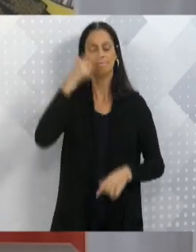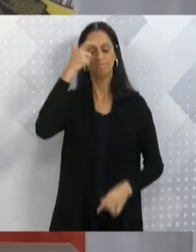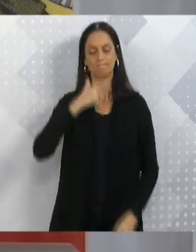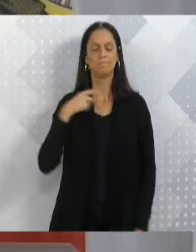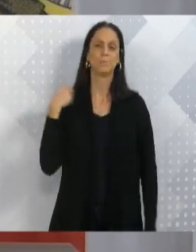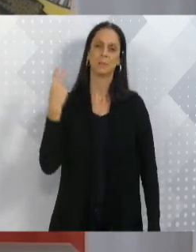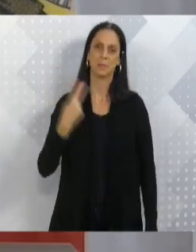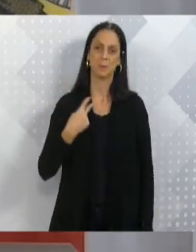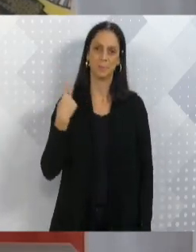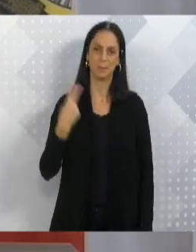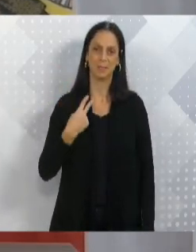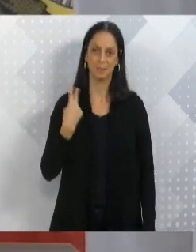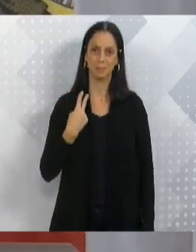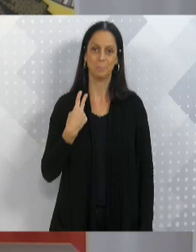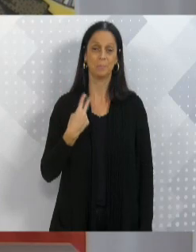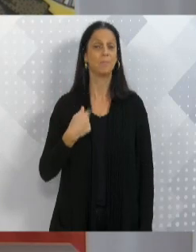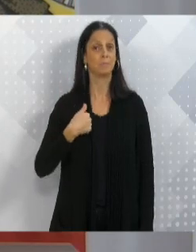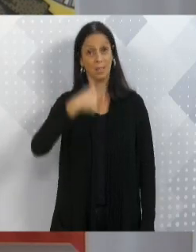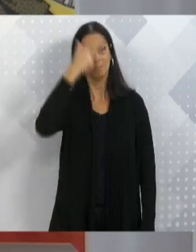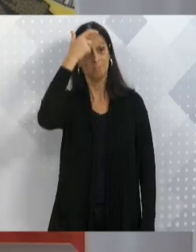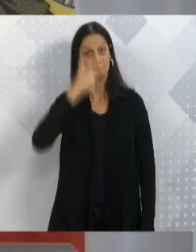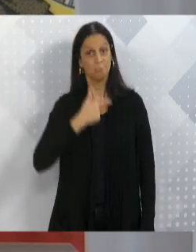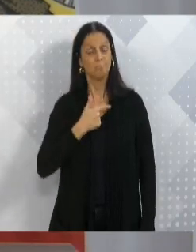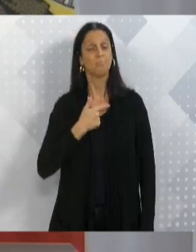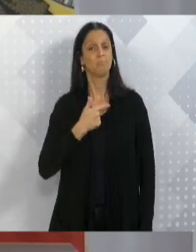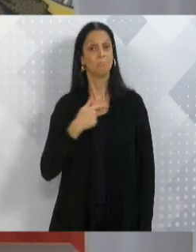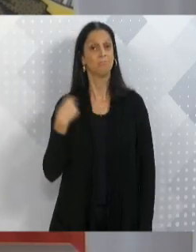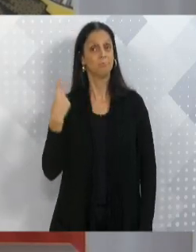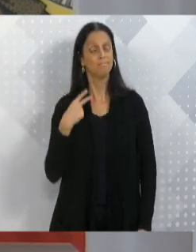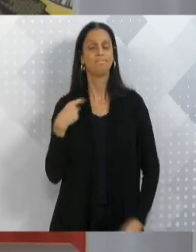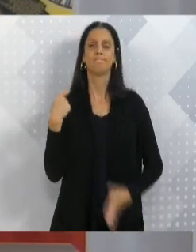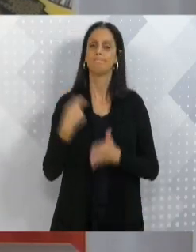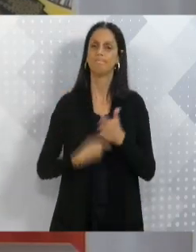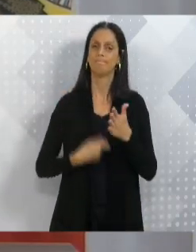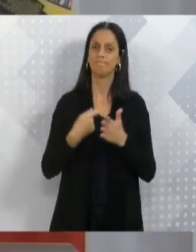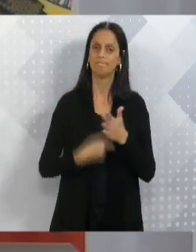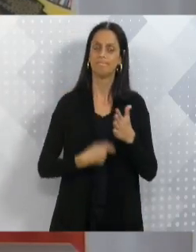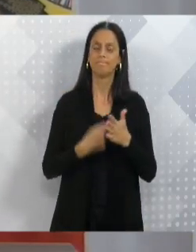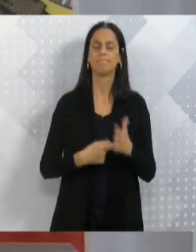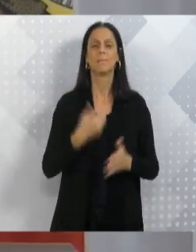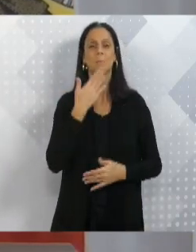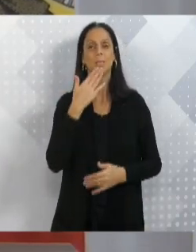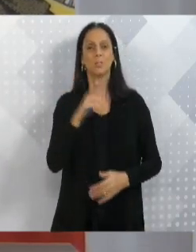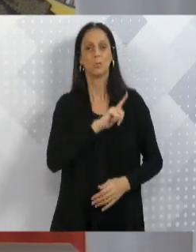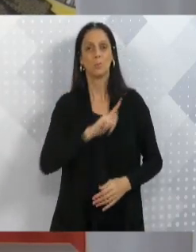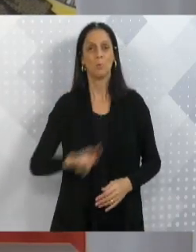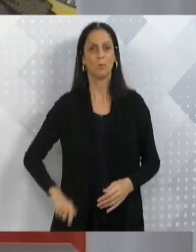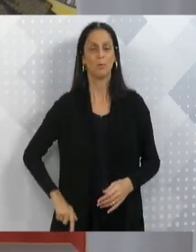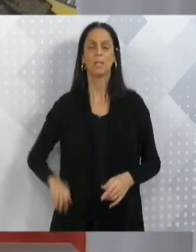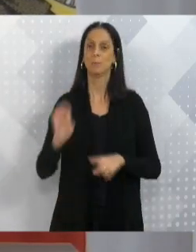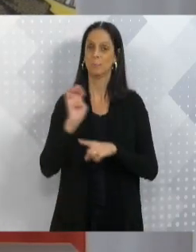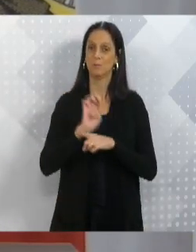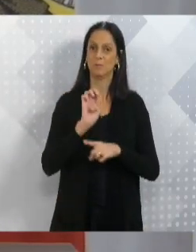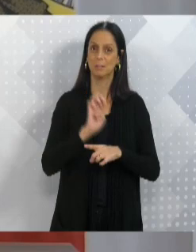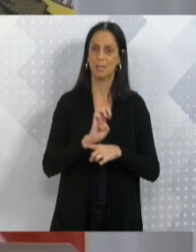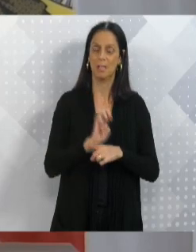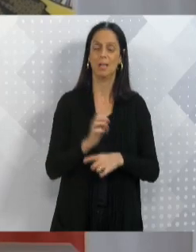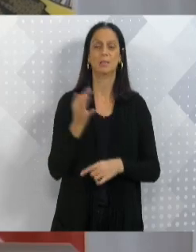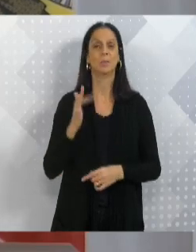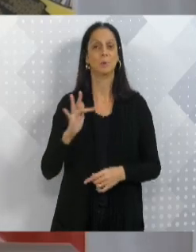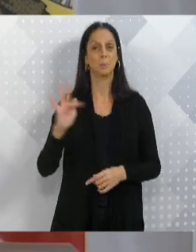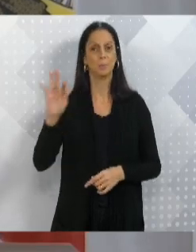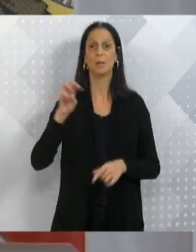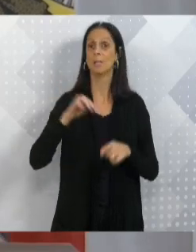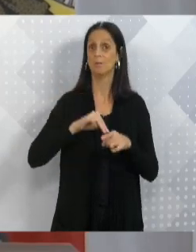nossa participação enquanto parlamentar, que estamos reivindicando junto ao governo do Estado, à União e ao município, e as obras